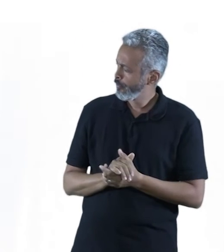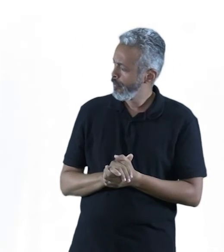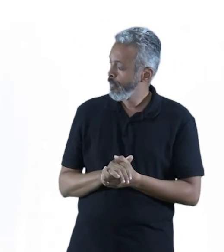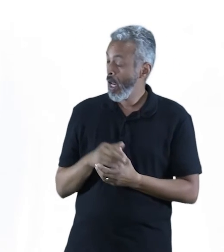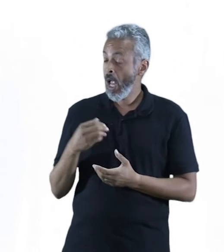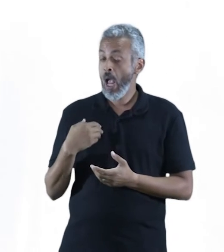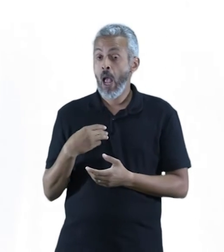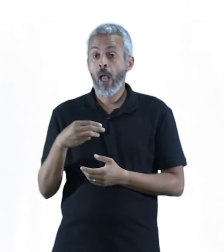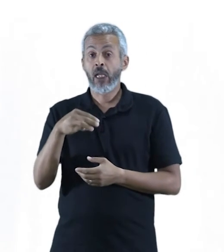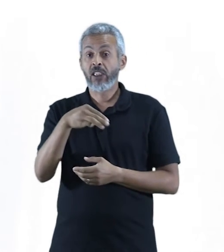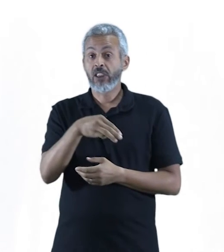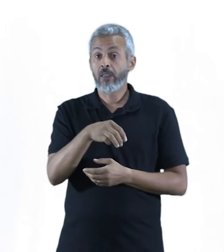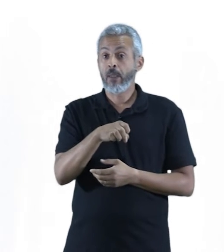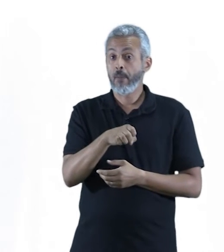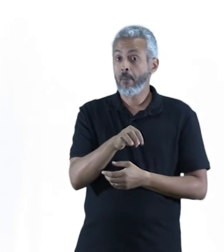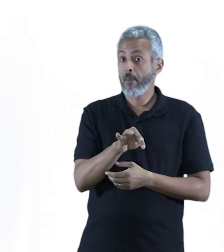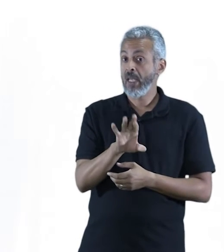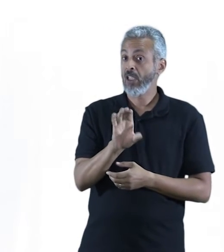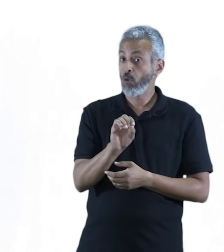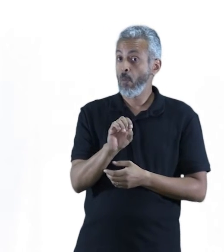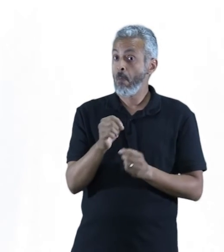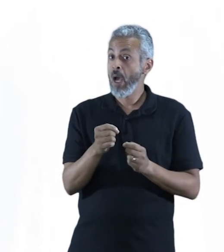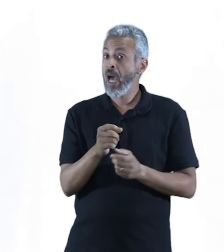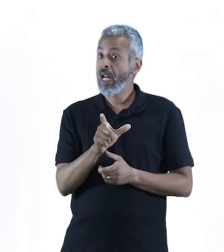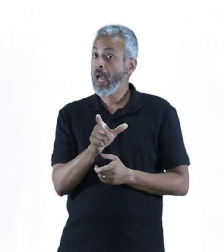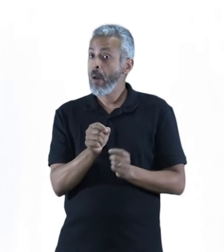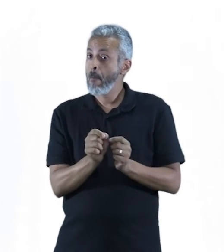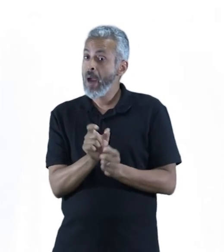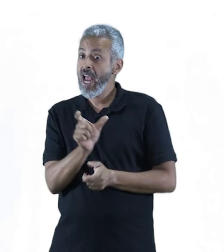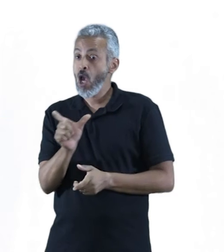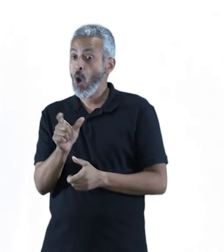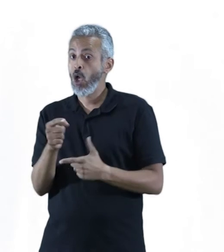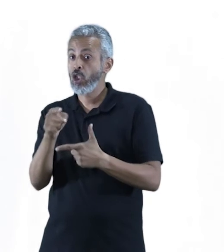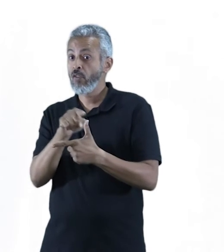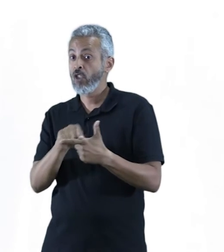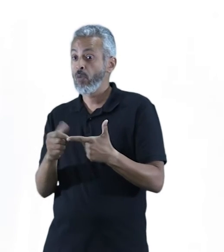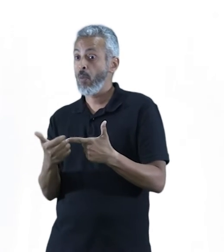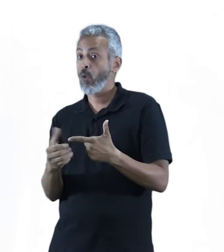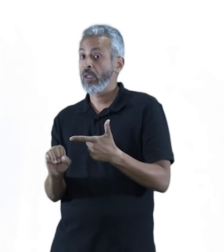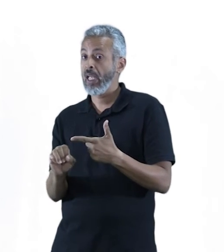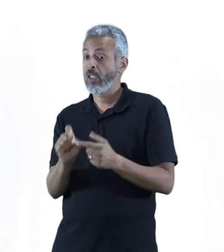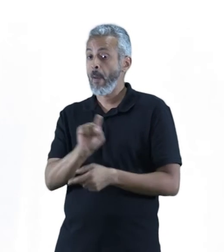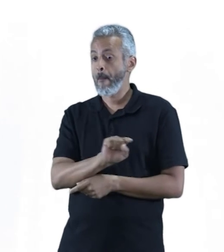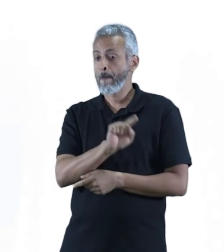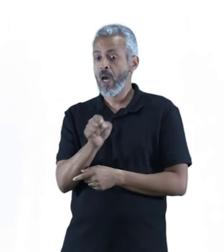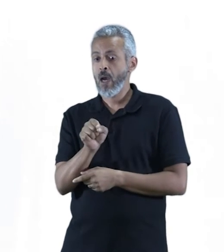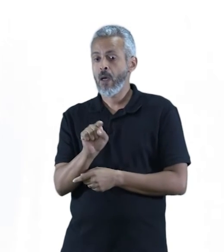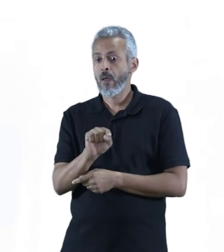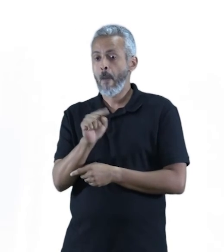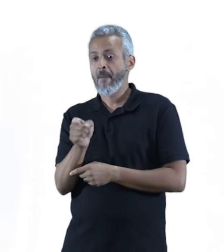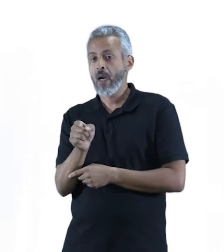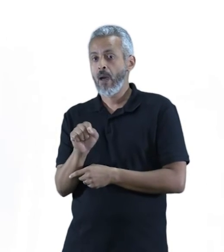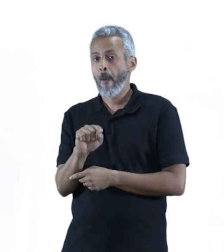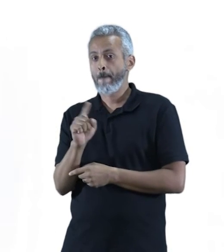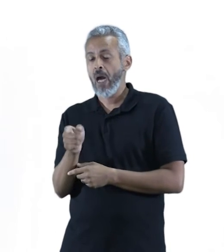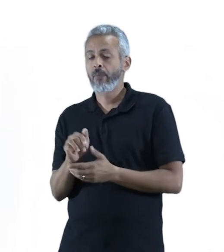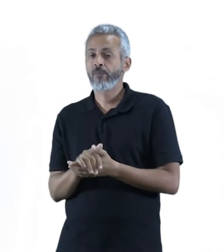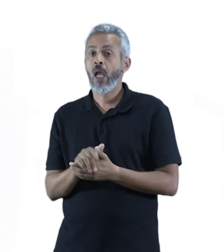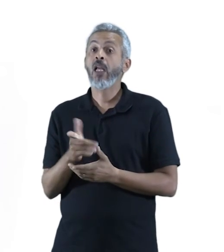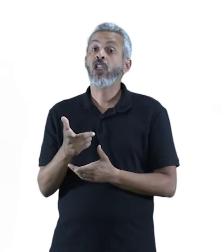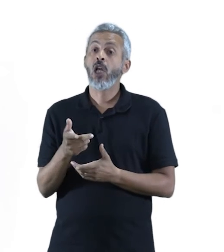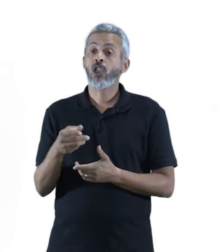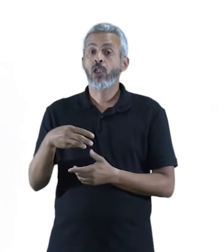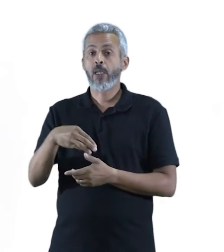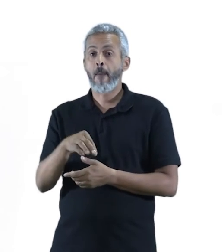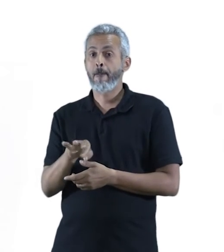Para passar de metro para uma unidade maior, dividimos por 10 a cada casa que andamos. E